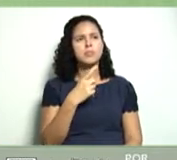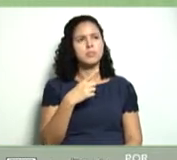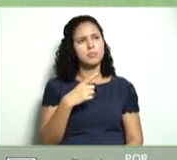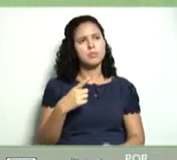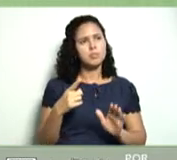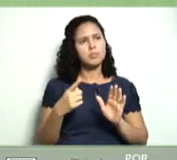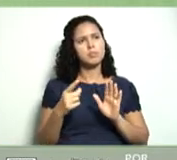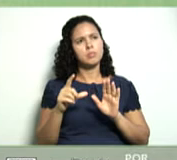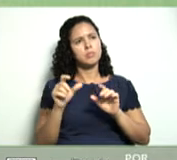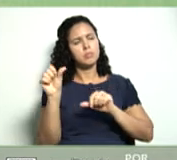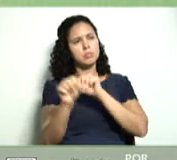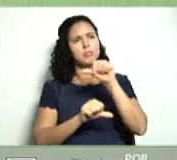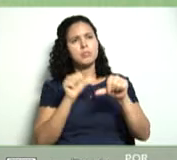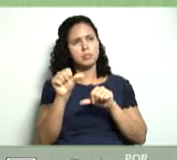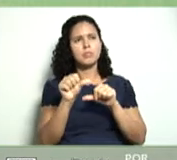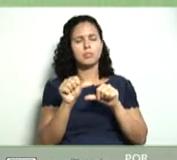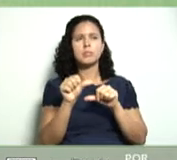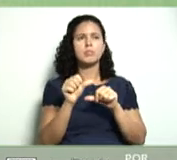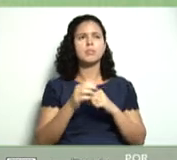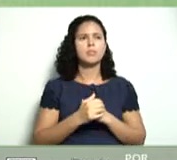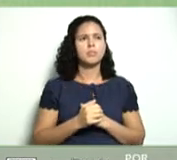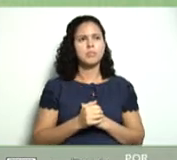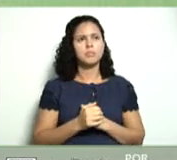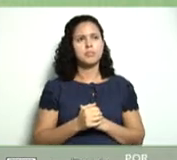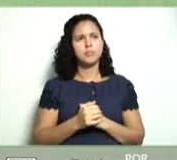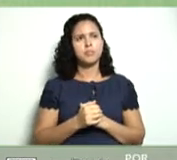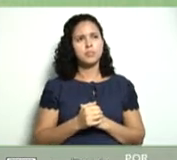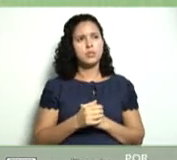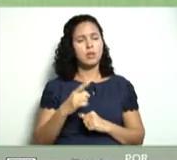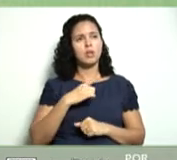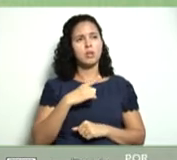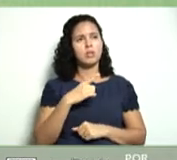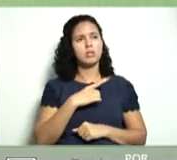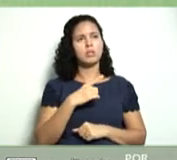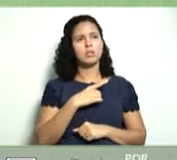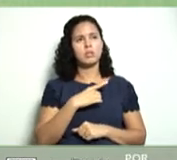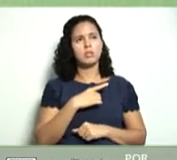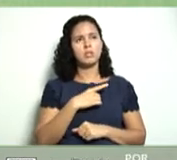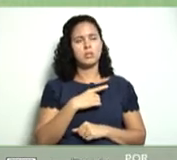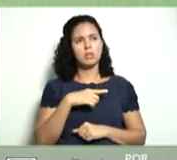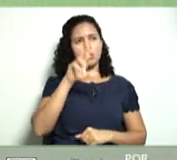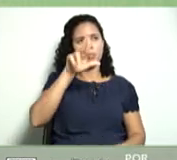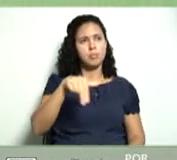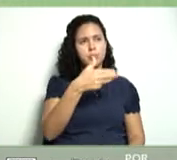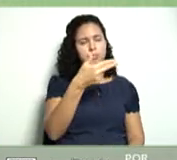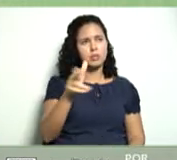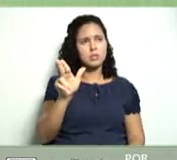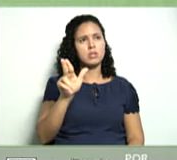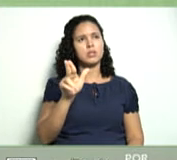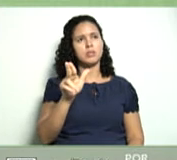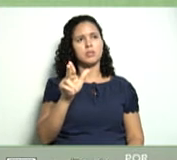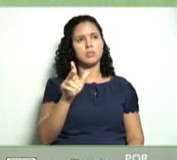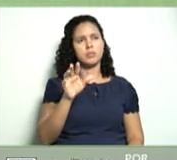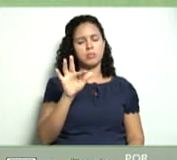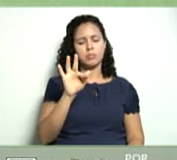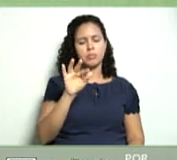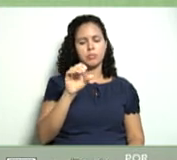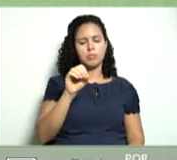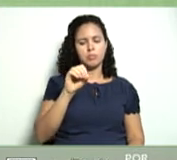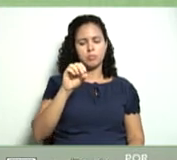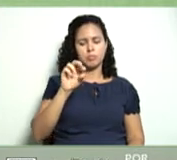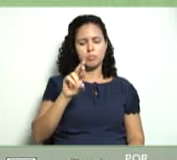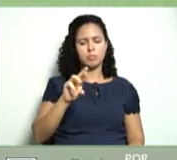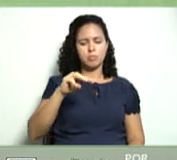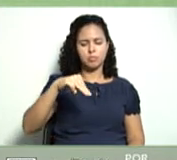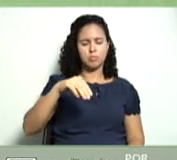também eu quero essa formatação aqui olha que eu vou pegar aqui é o pincel de formatação vou selecionar a ele